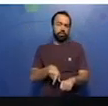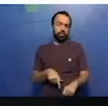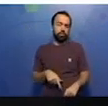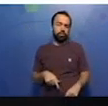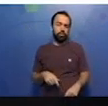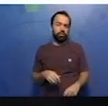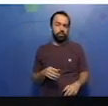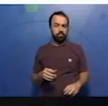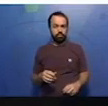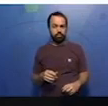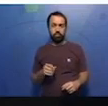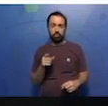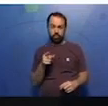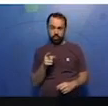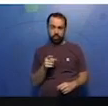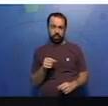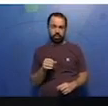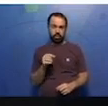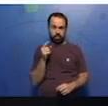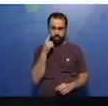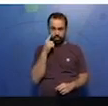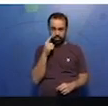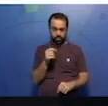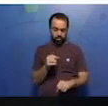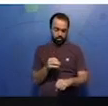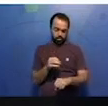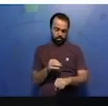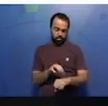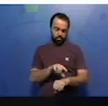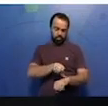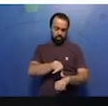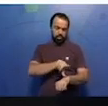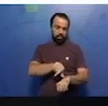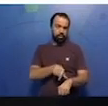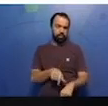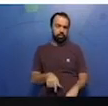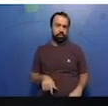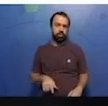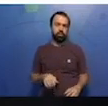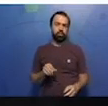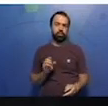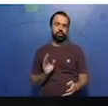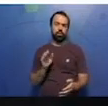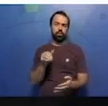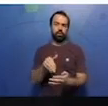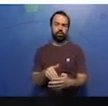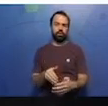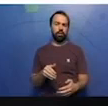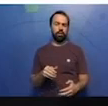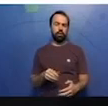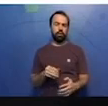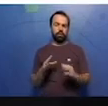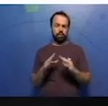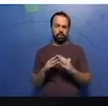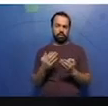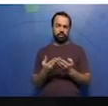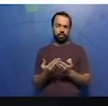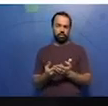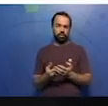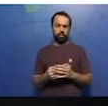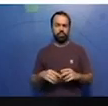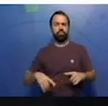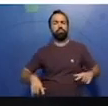você precisa checar o relógio, não é verdade? Horário de ir à escola, ai que saudade. De